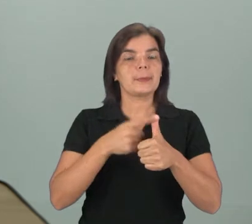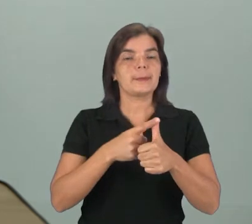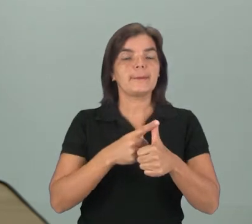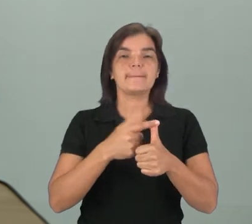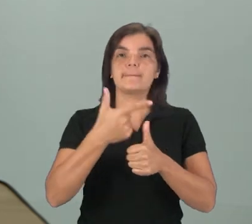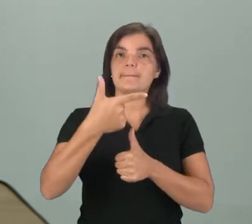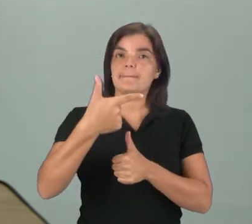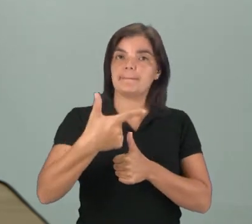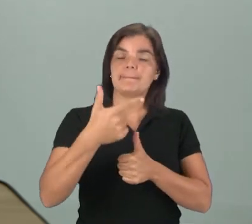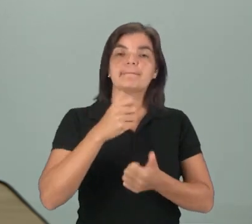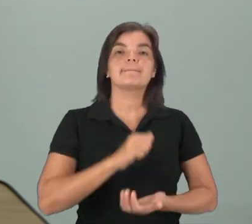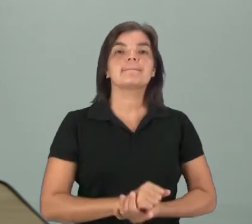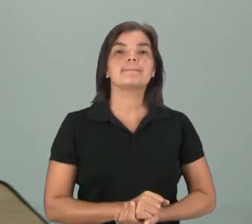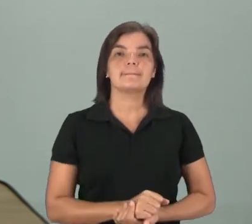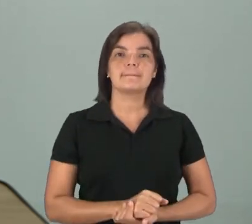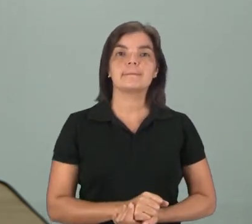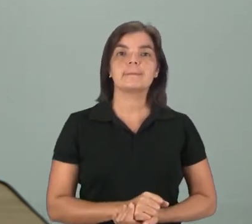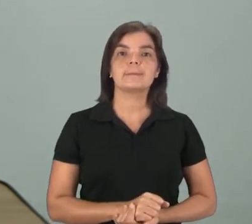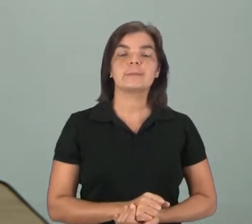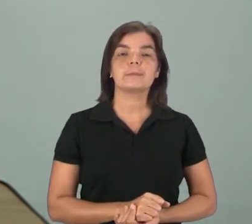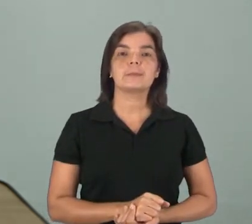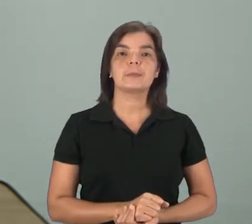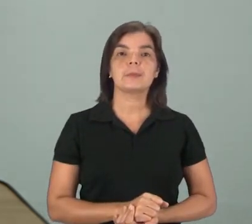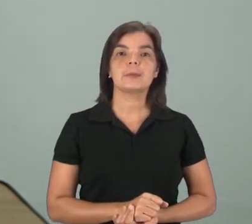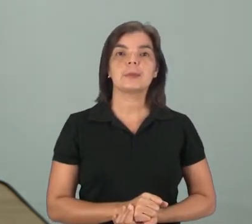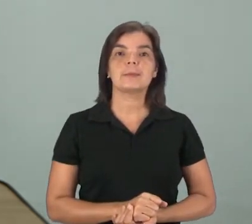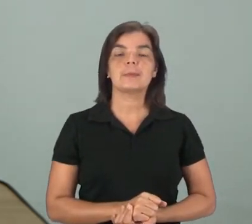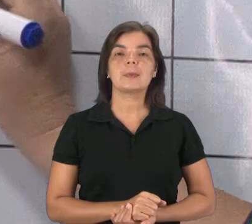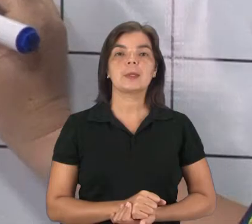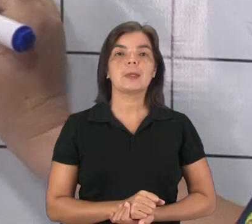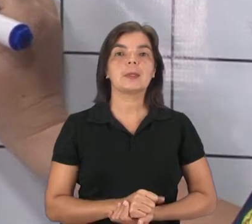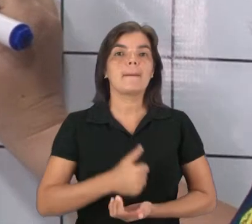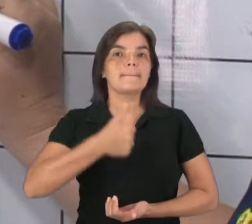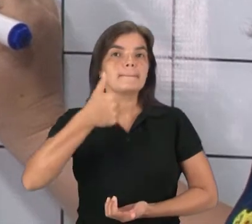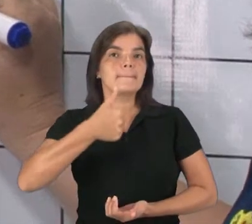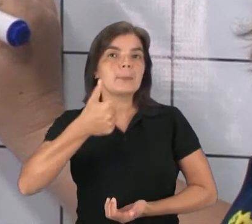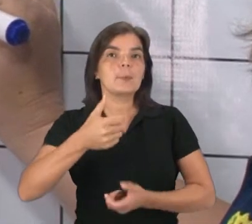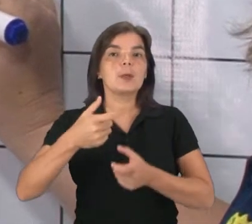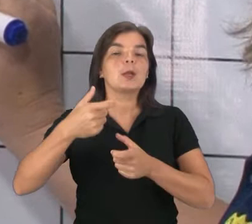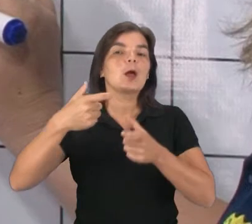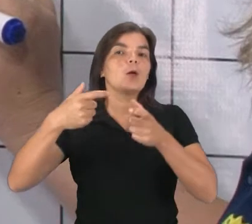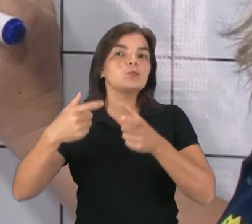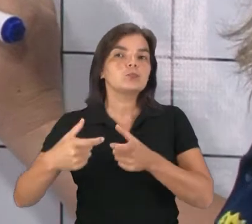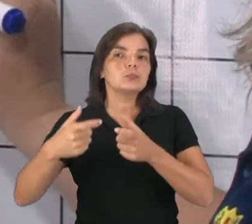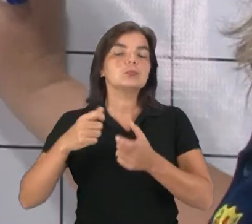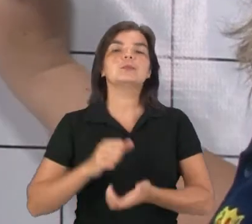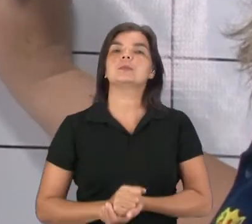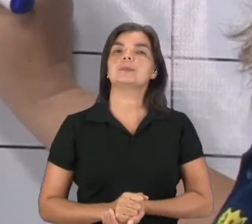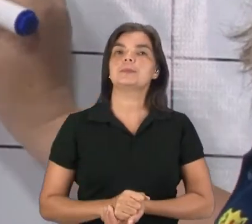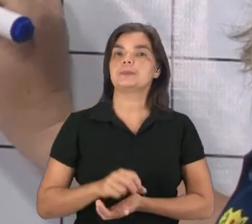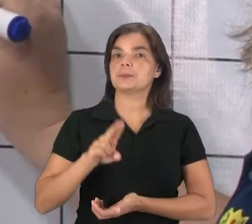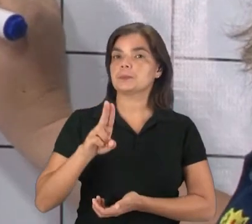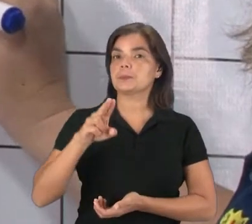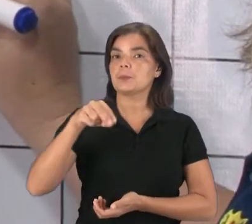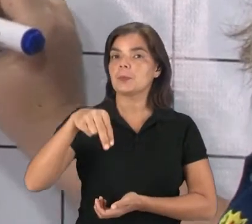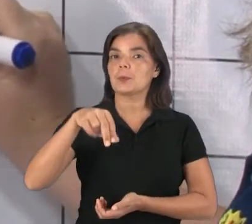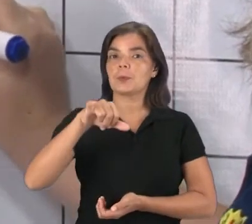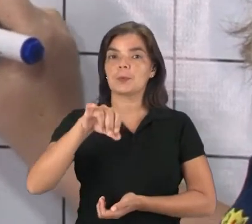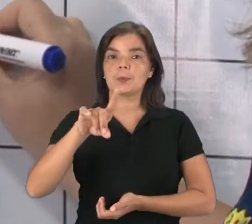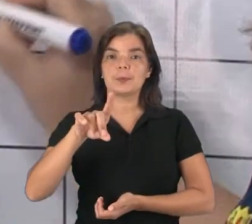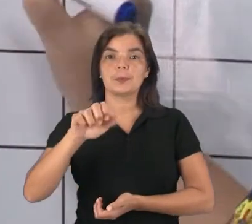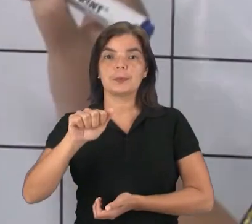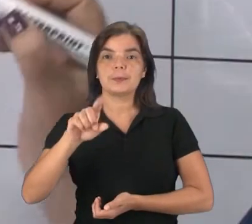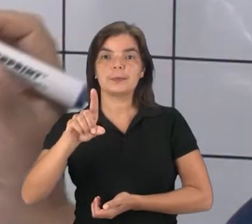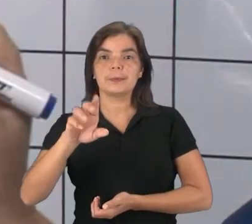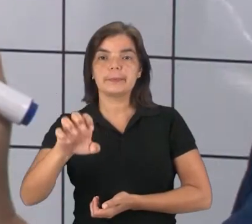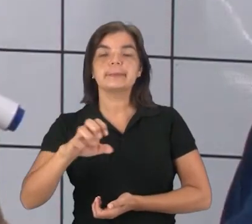o 2, eu vou colocar ele nas unidades, certinho? Aqui, ó. Unidades, eu vou ter